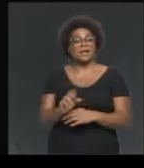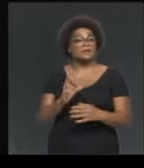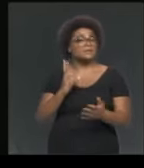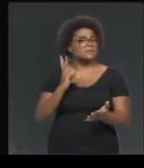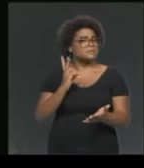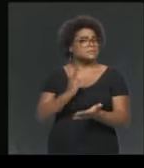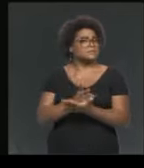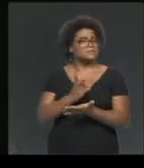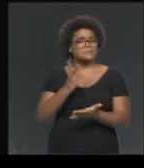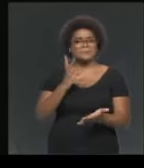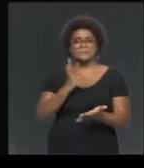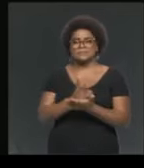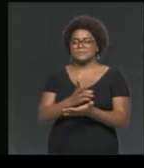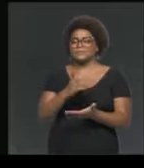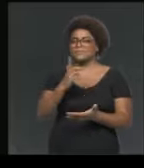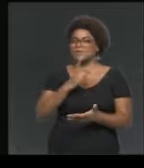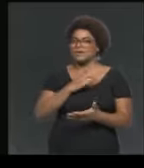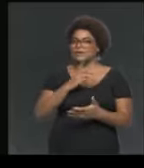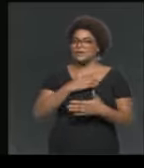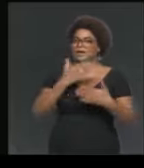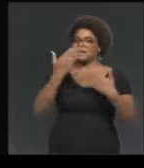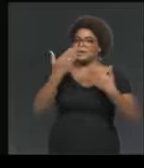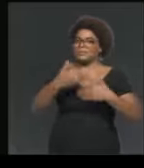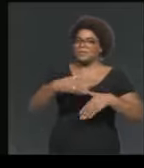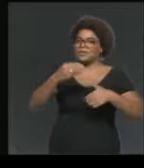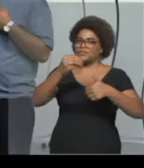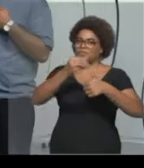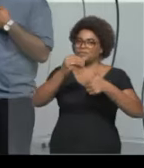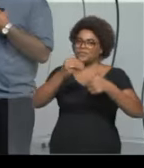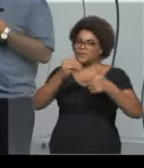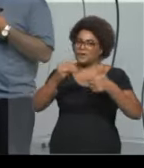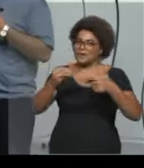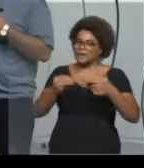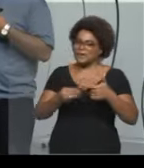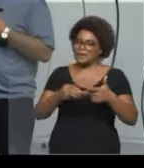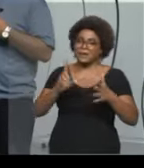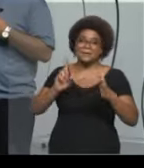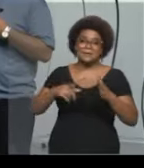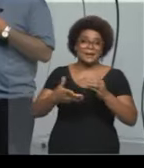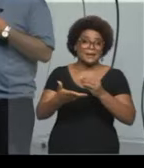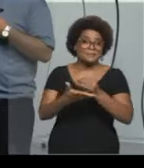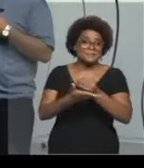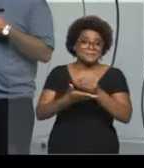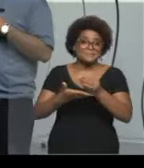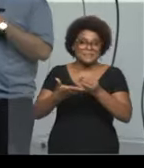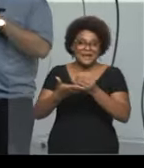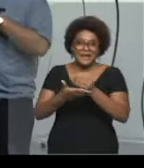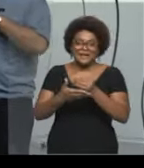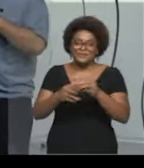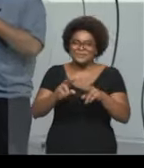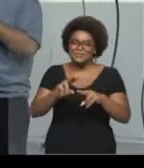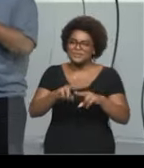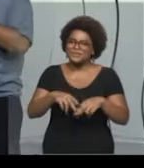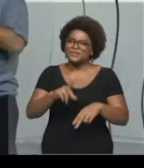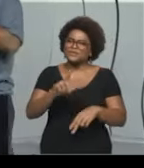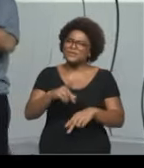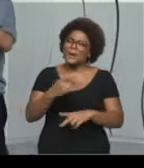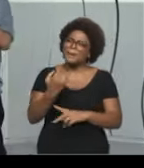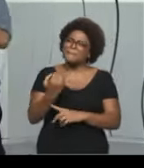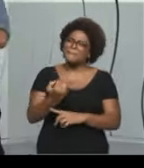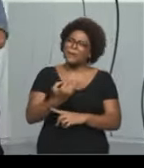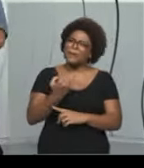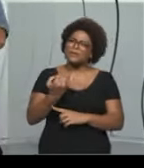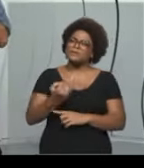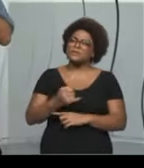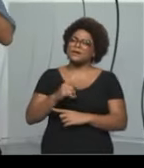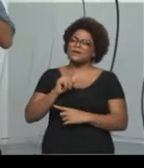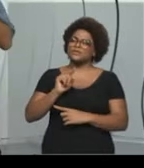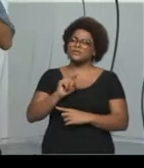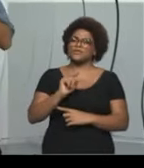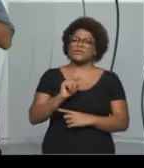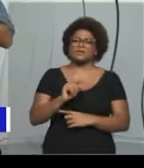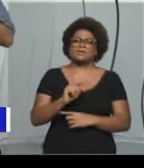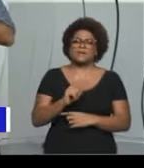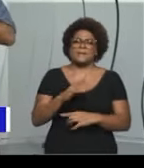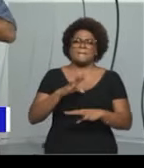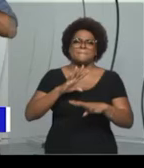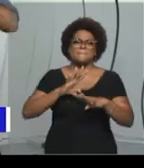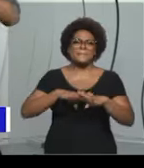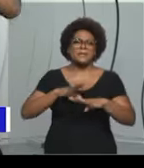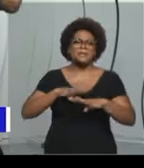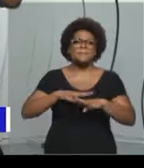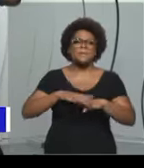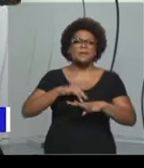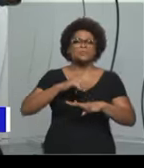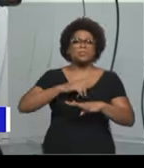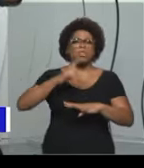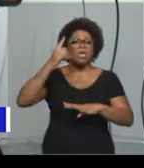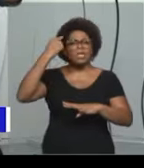na prova do Enem e são temas básicos. Por isso que é importante, gente, a matemática, ela parte de ideias simples, entre aspas, e